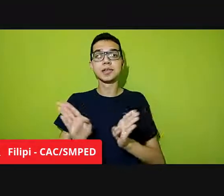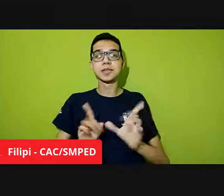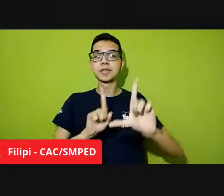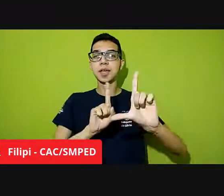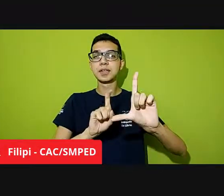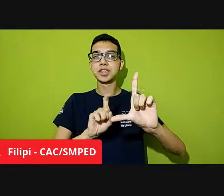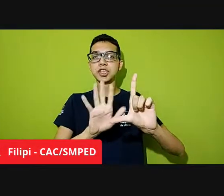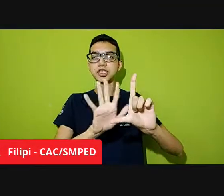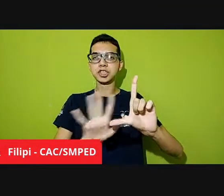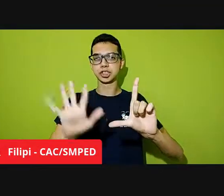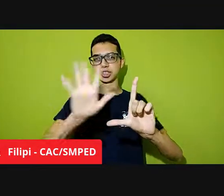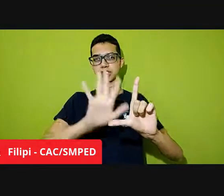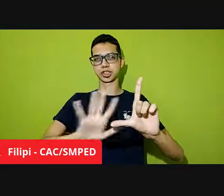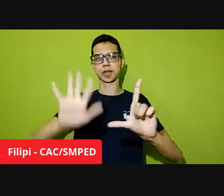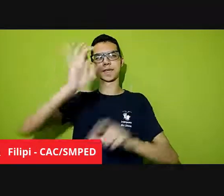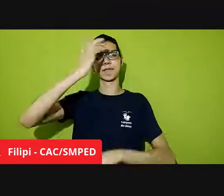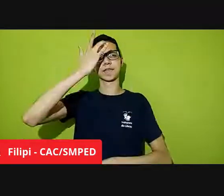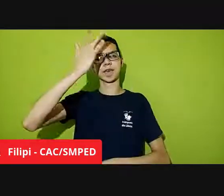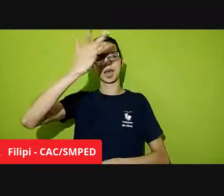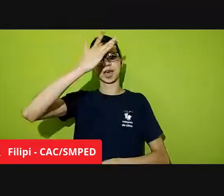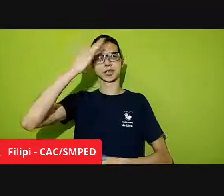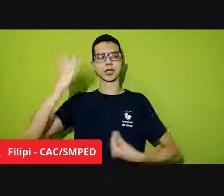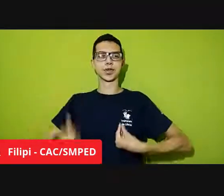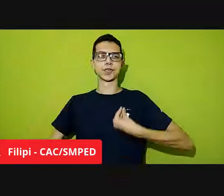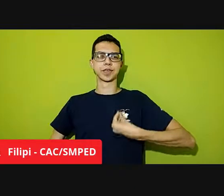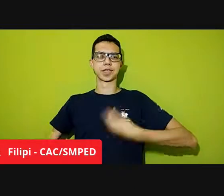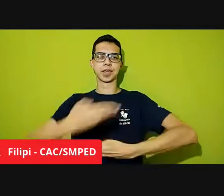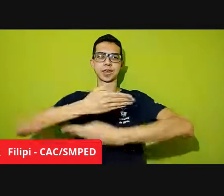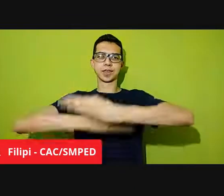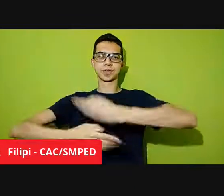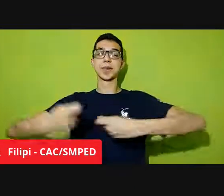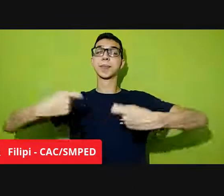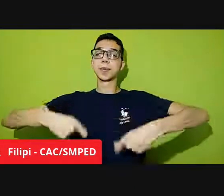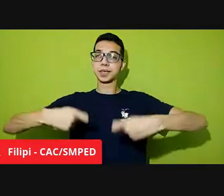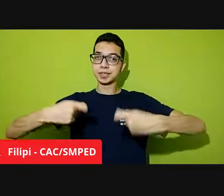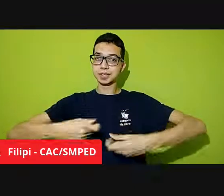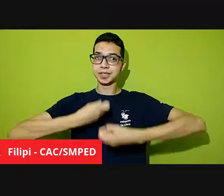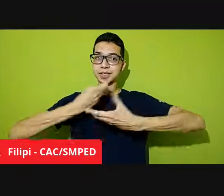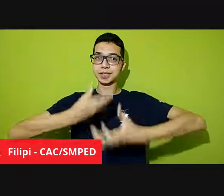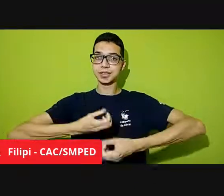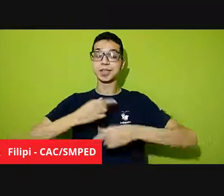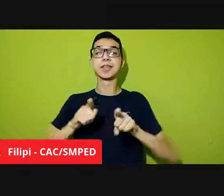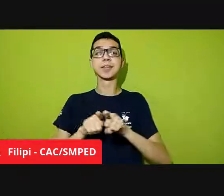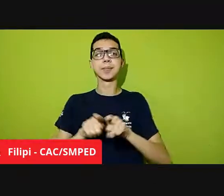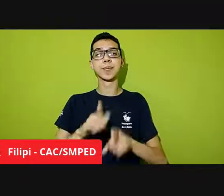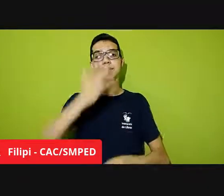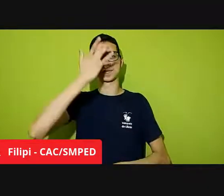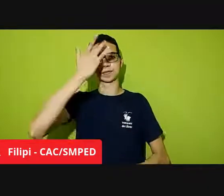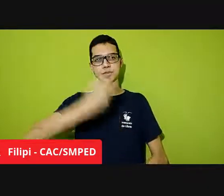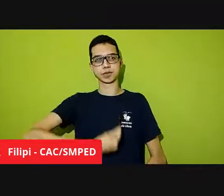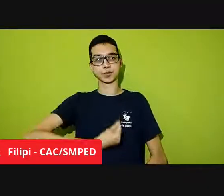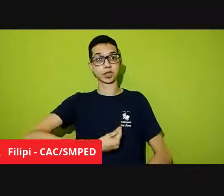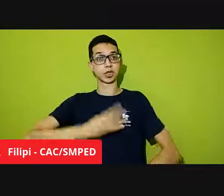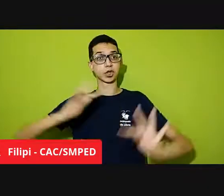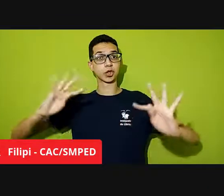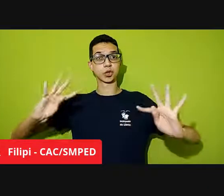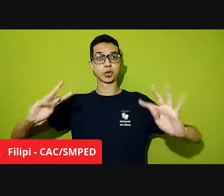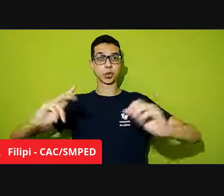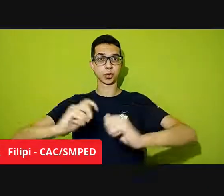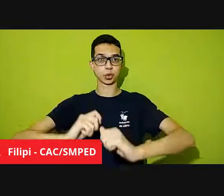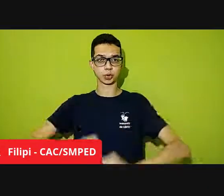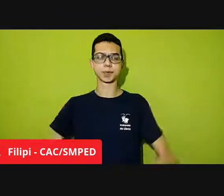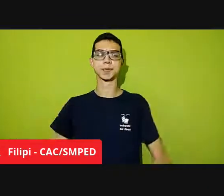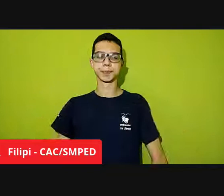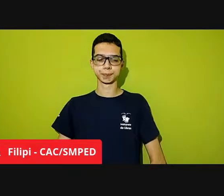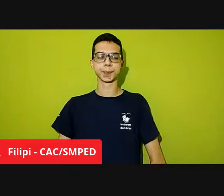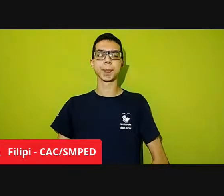das pessoas com deficiência que precisam de informações, mas também facilita a vida de todo mundo. Então, aqui já